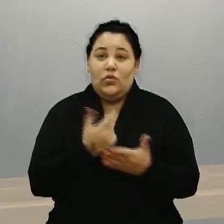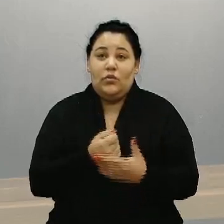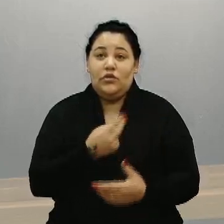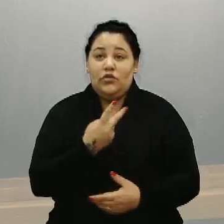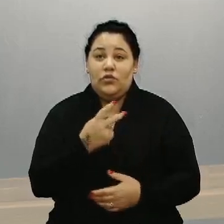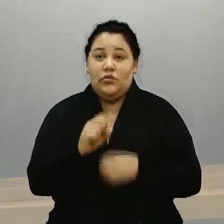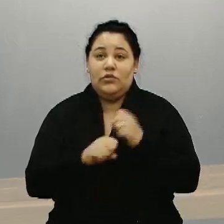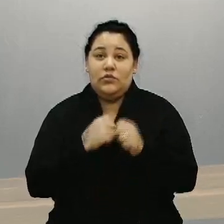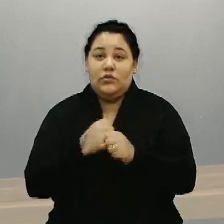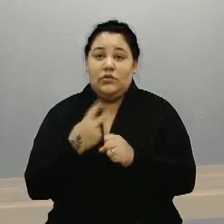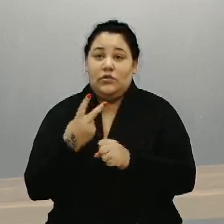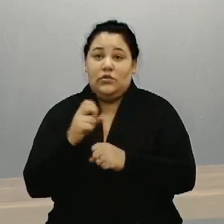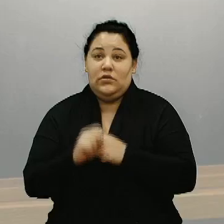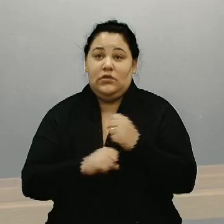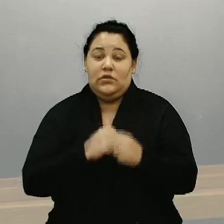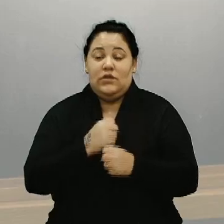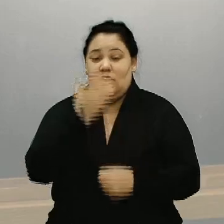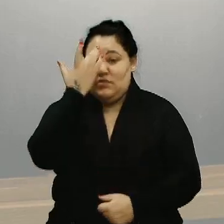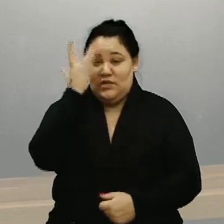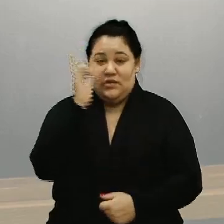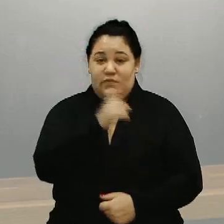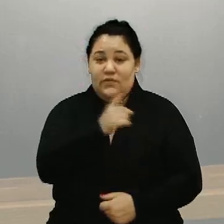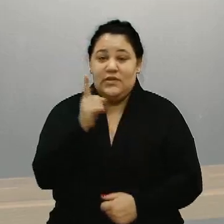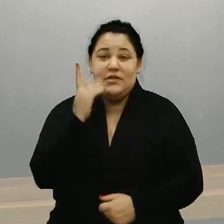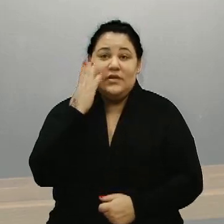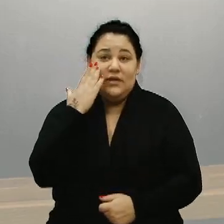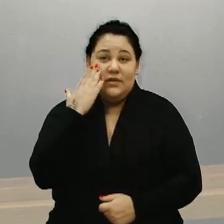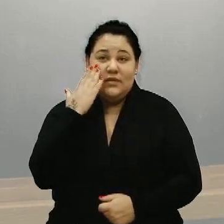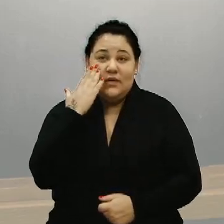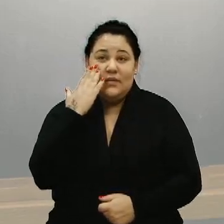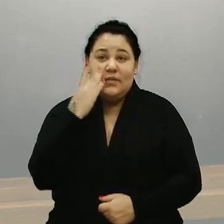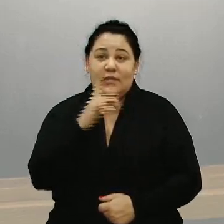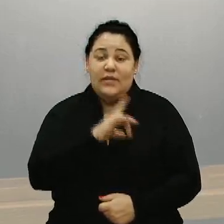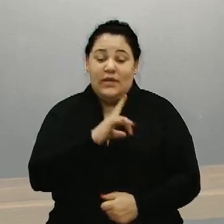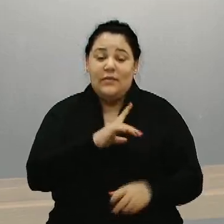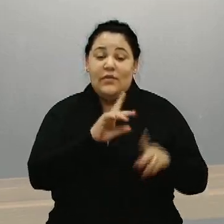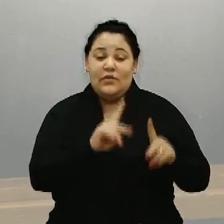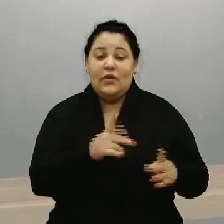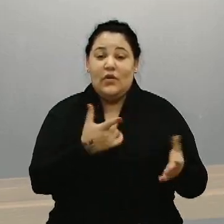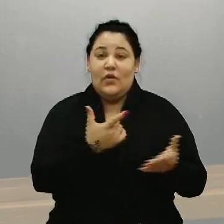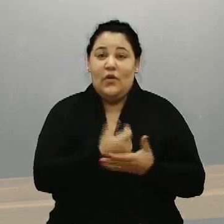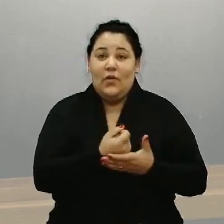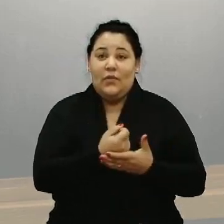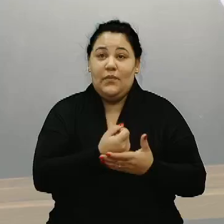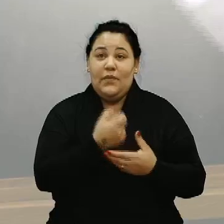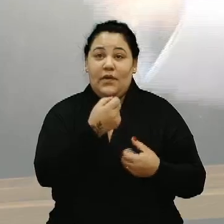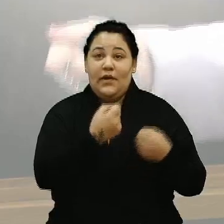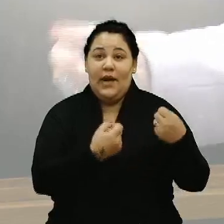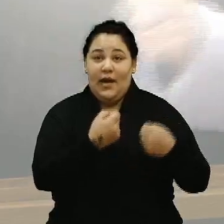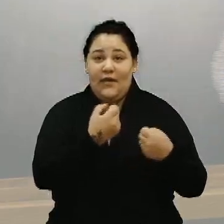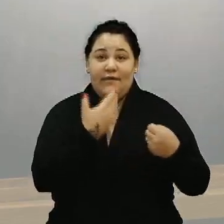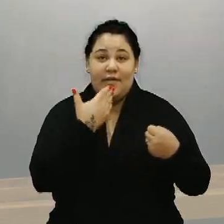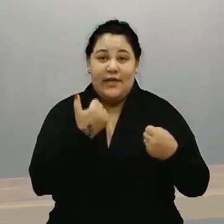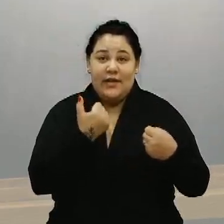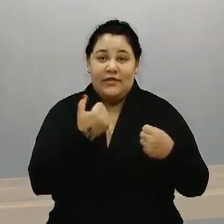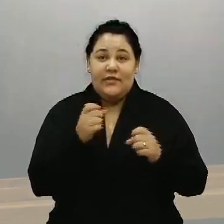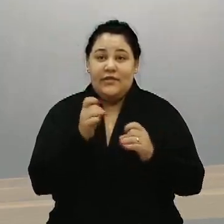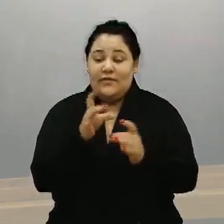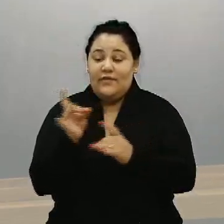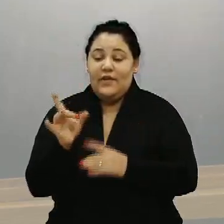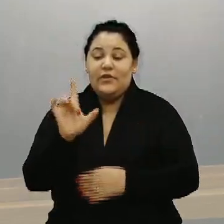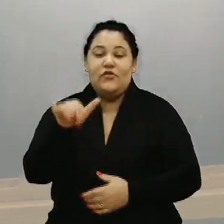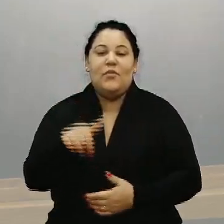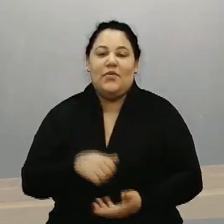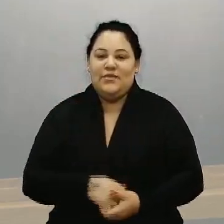anos. Porque não sei se vocês sabem, tem gente que compra um carro, beneficiado por isso, revende. No